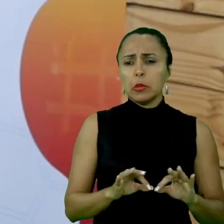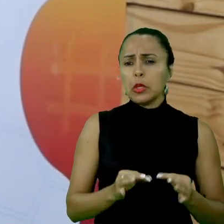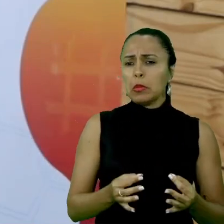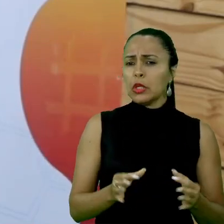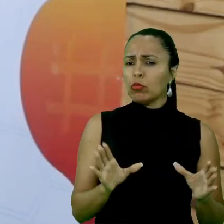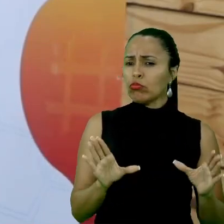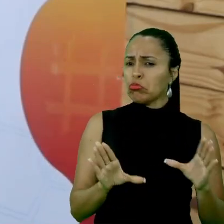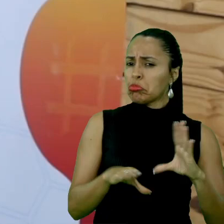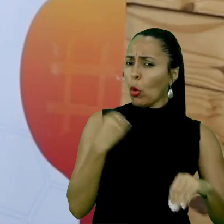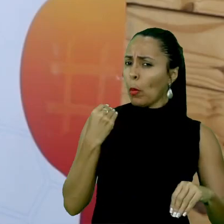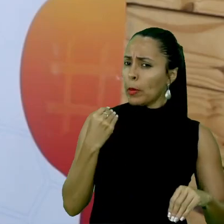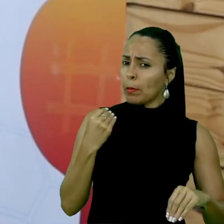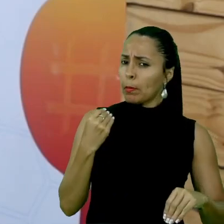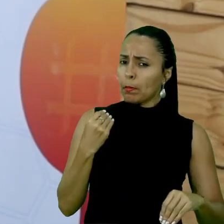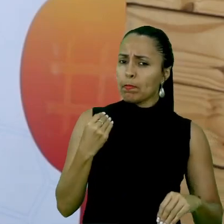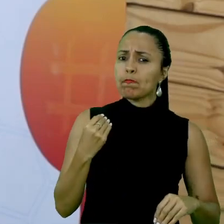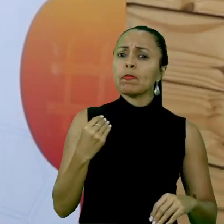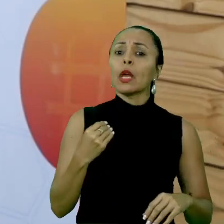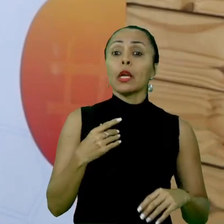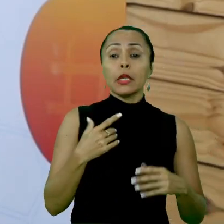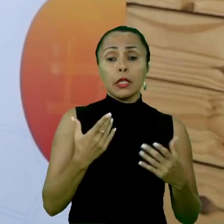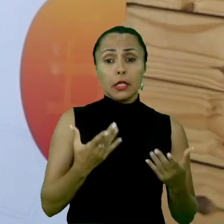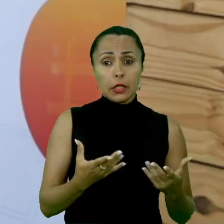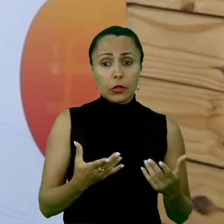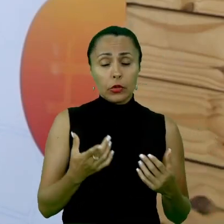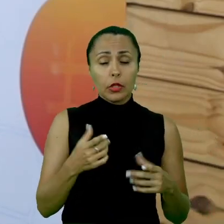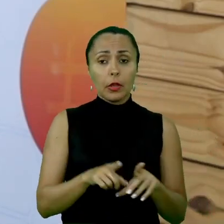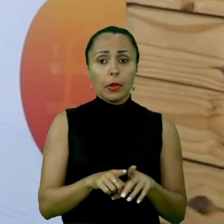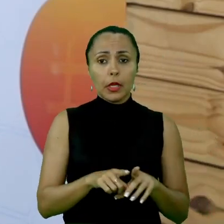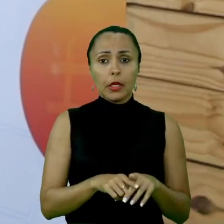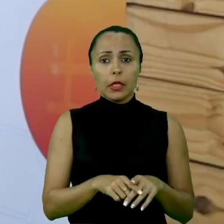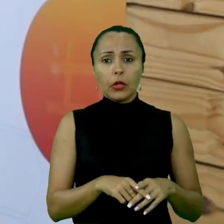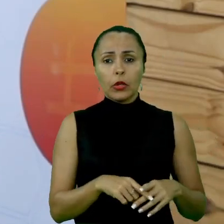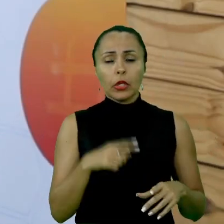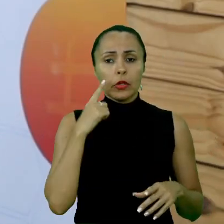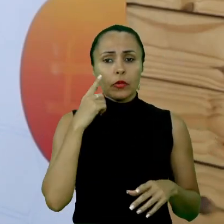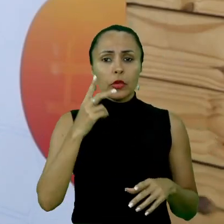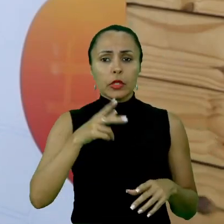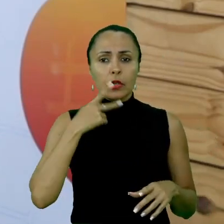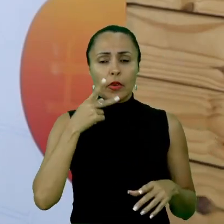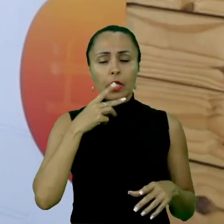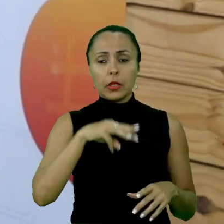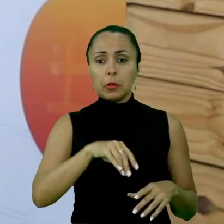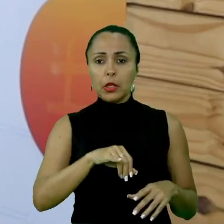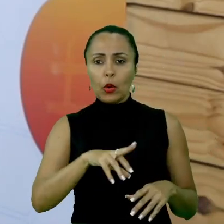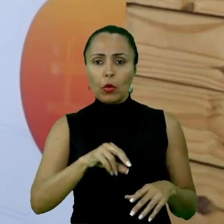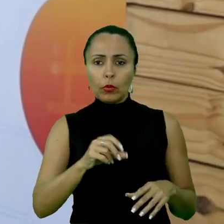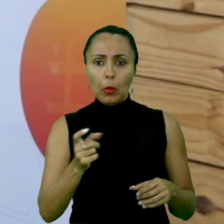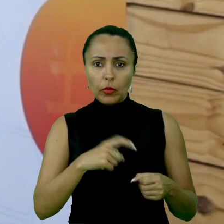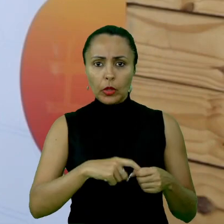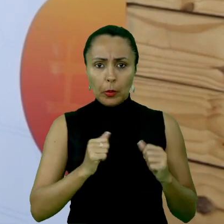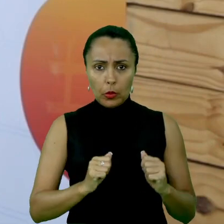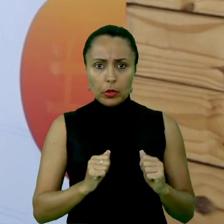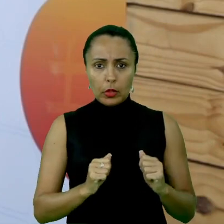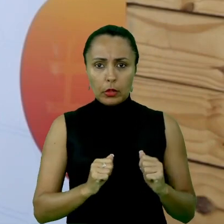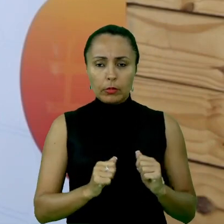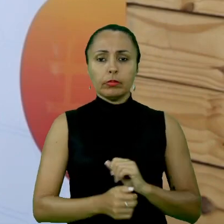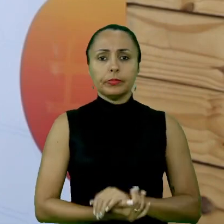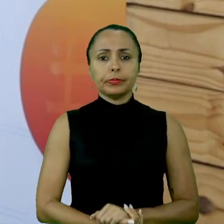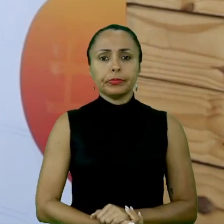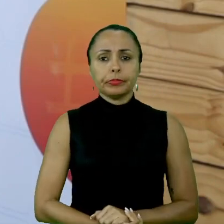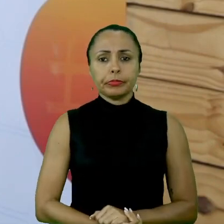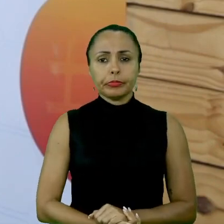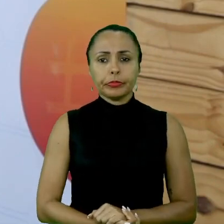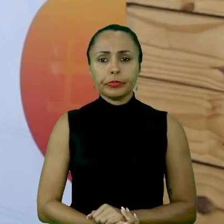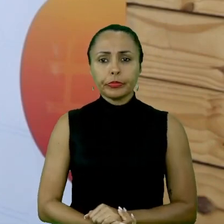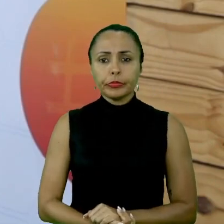desaparecem. Né? Eu acho que isso é um ponto. E o outro, que você falando de Miró, tu pode voltar, Ingrid, para a tela do Miró.